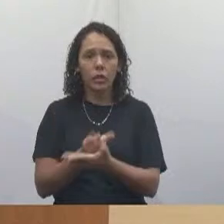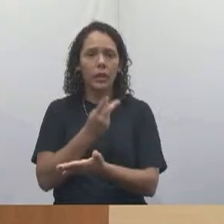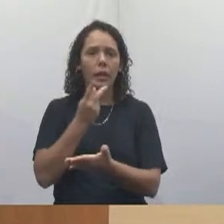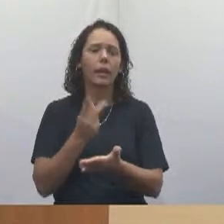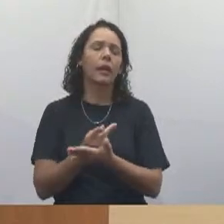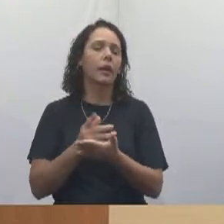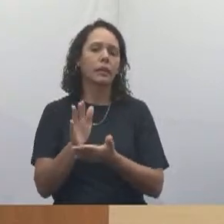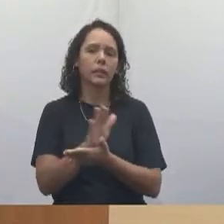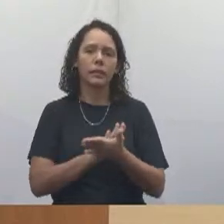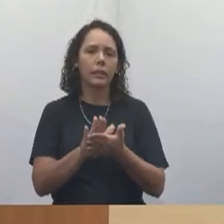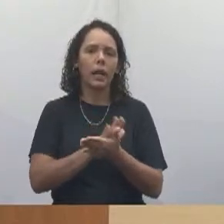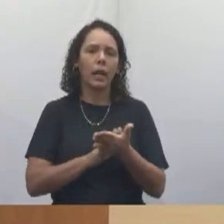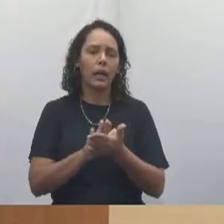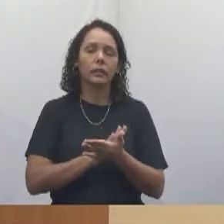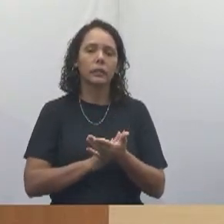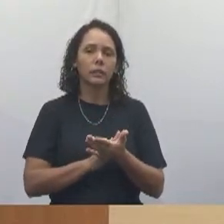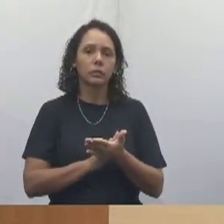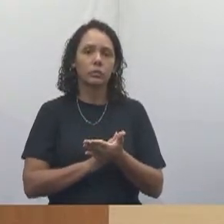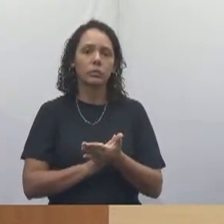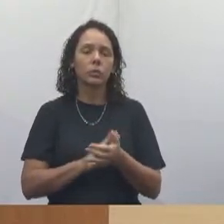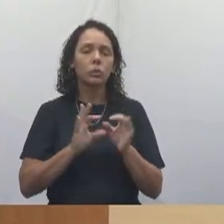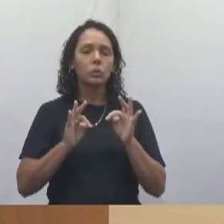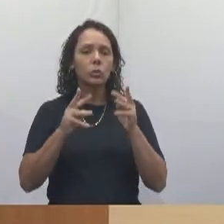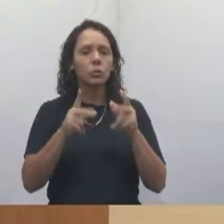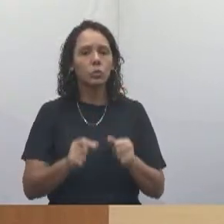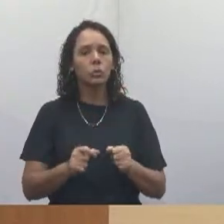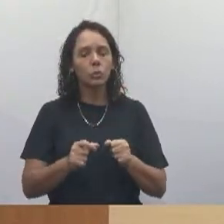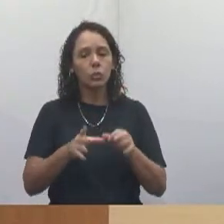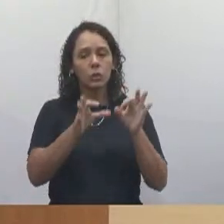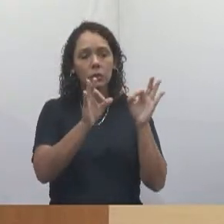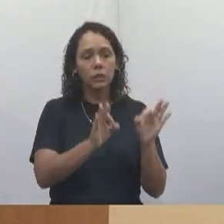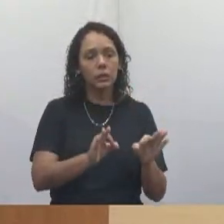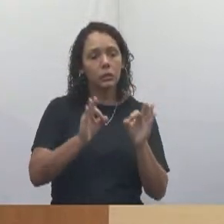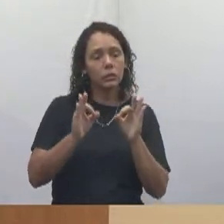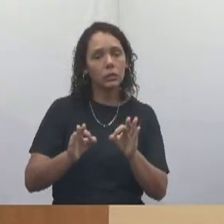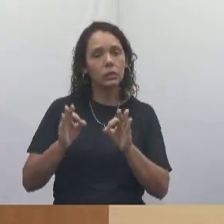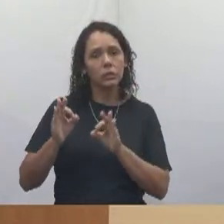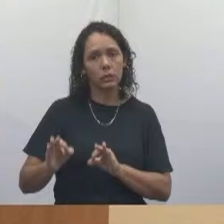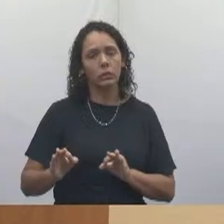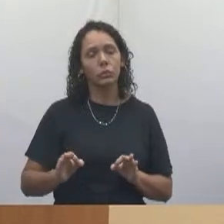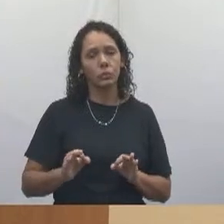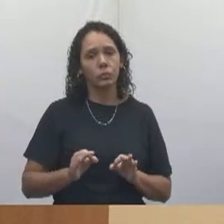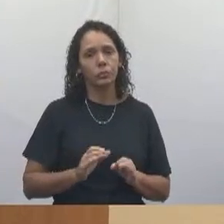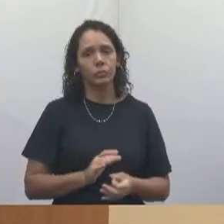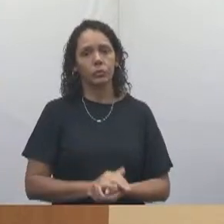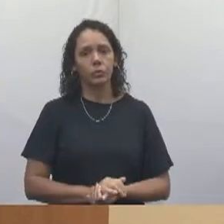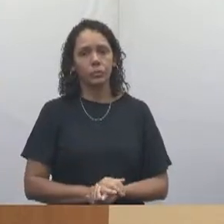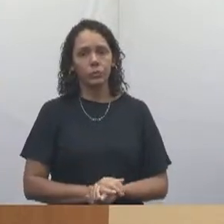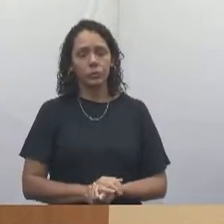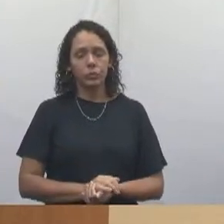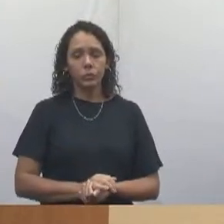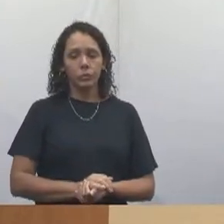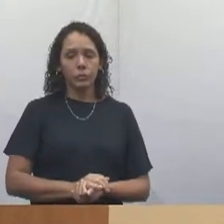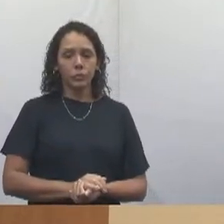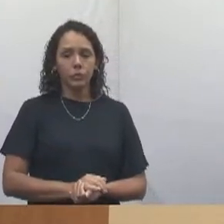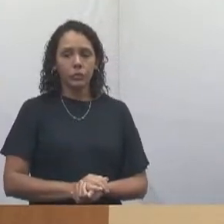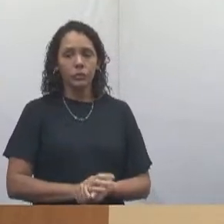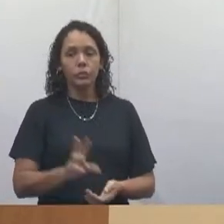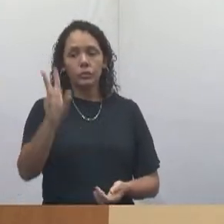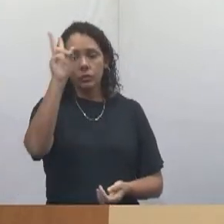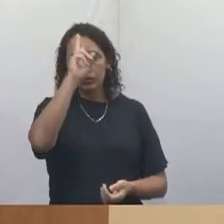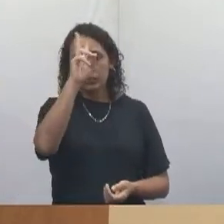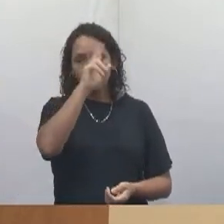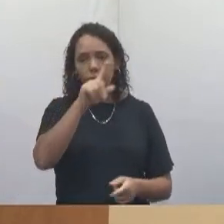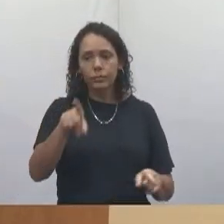educação e aplicar com responsabilidade para pagar a limpeza pública, como foi dito aqui. Certo? E